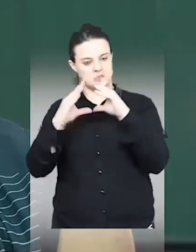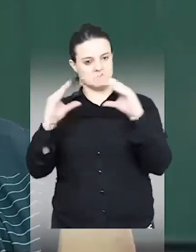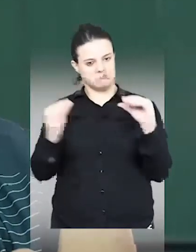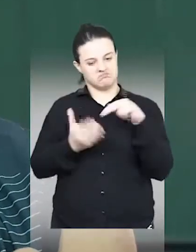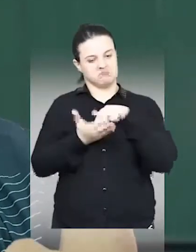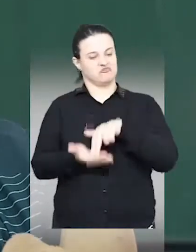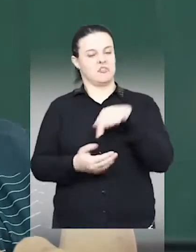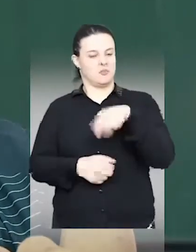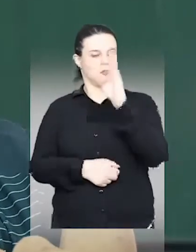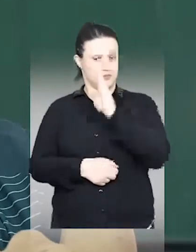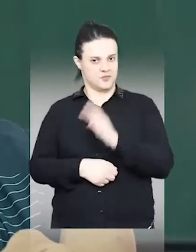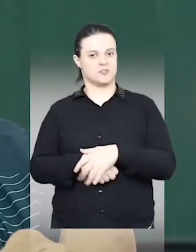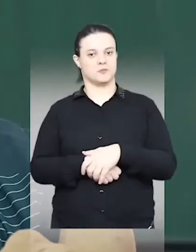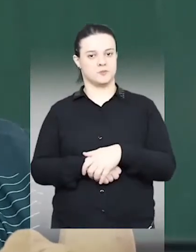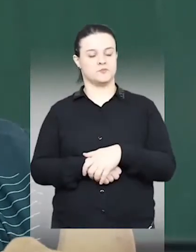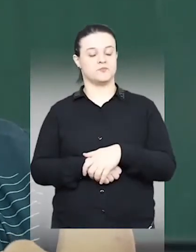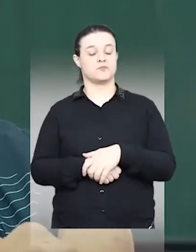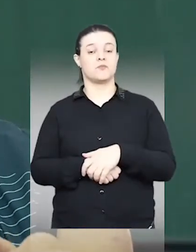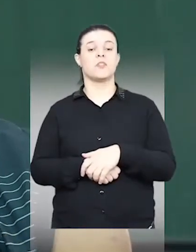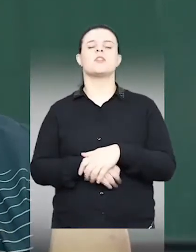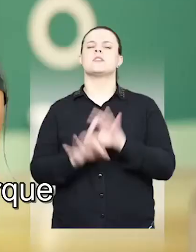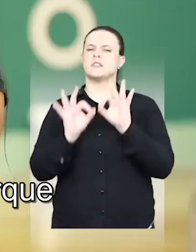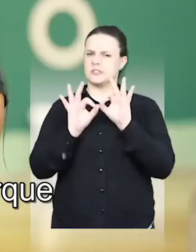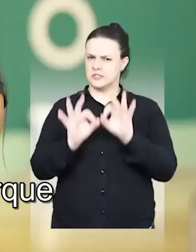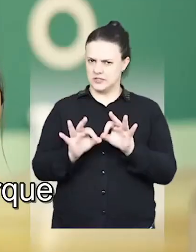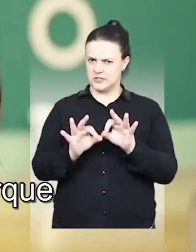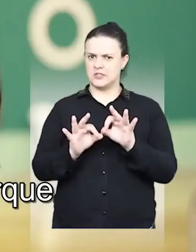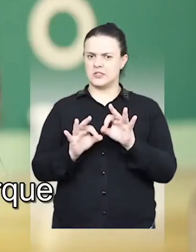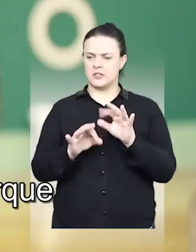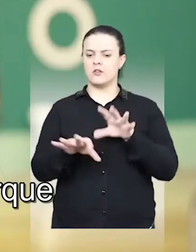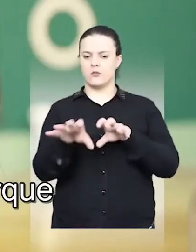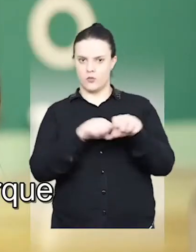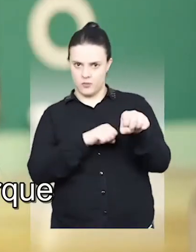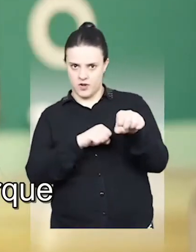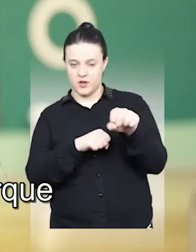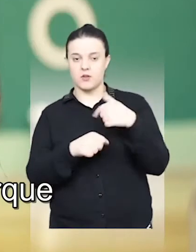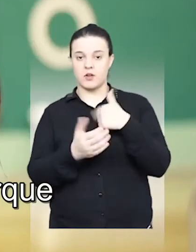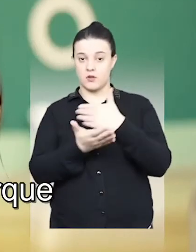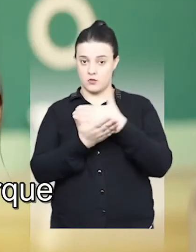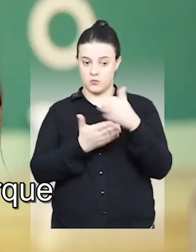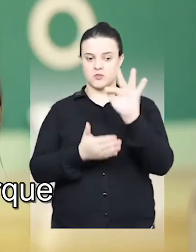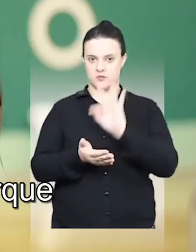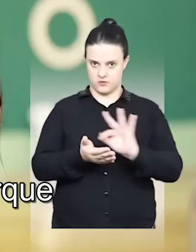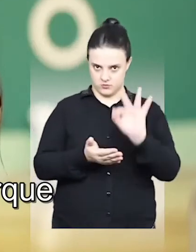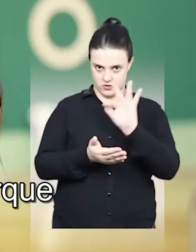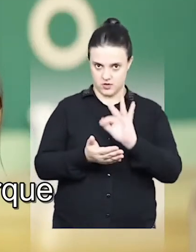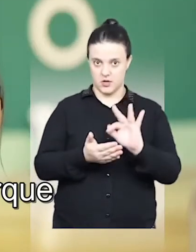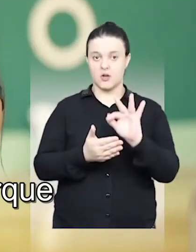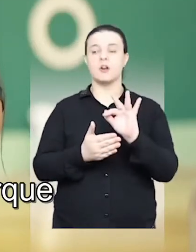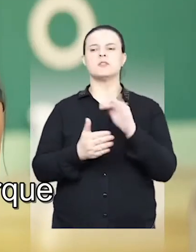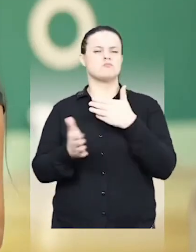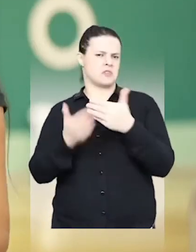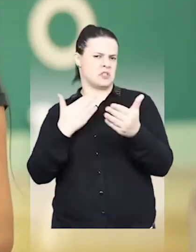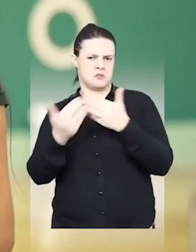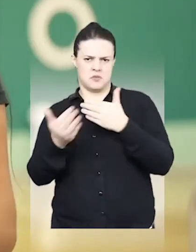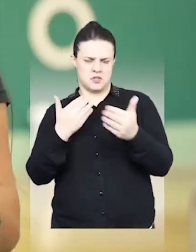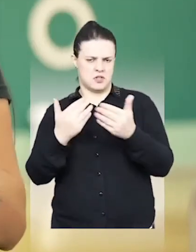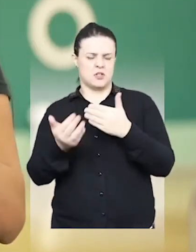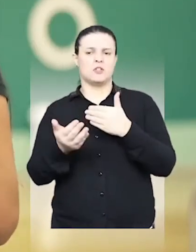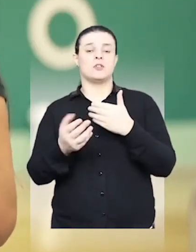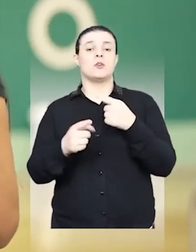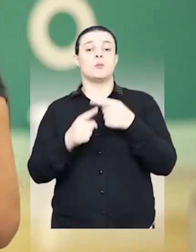é ter o rugby bem consolidado no Brasil. Bruna. Com certeza eu me vejo formada, né? Que eu quero começar a faculdade,